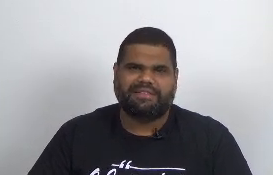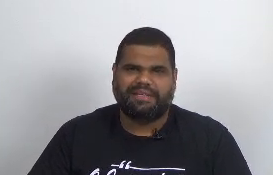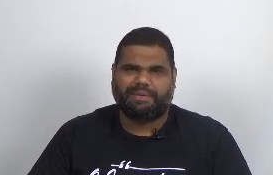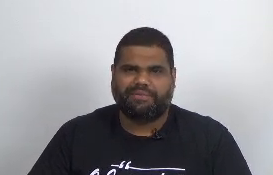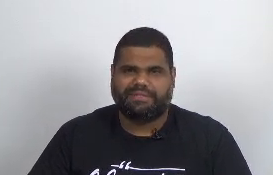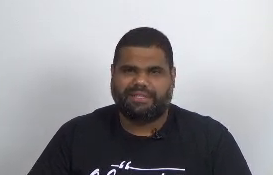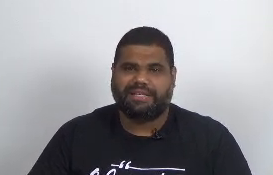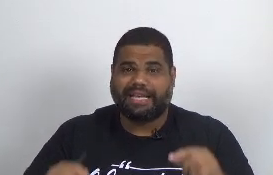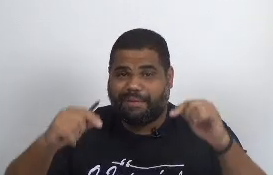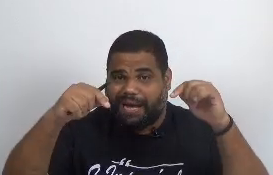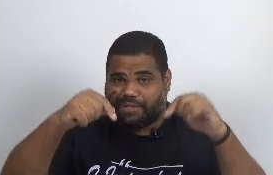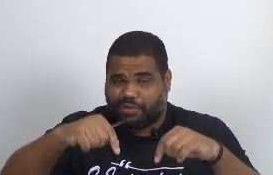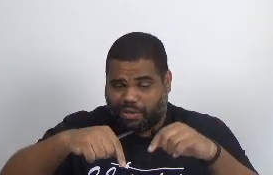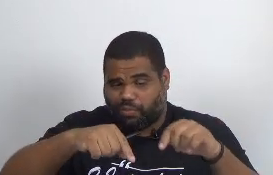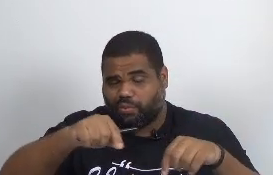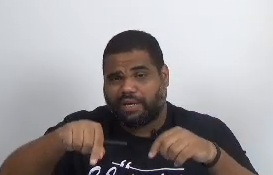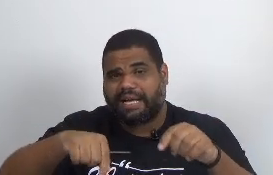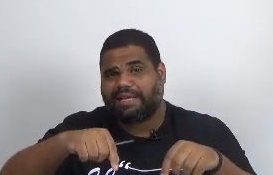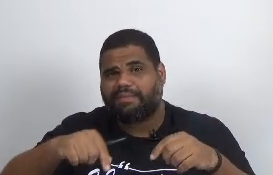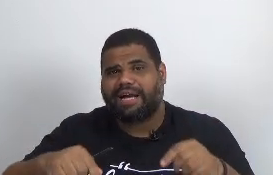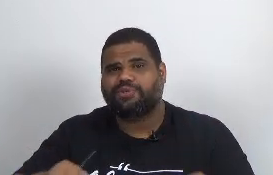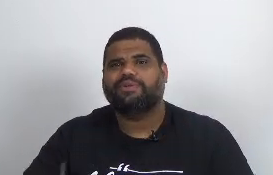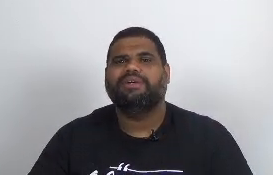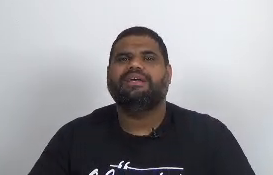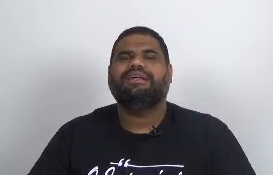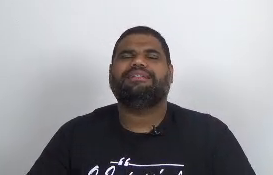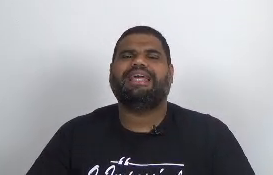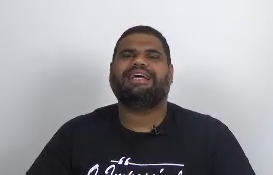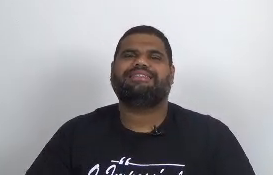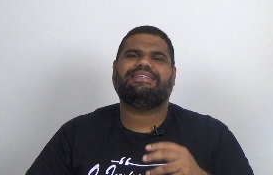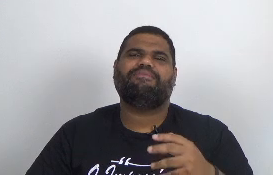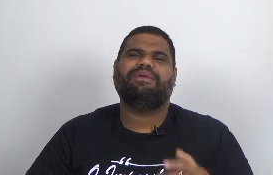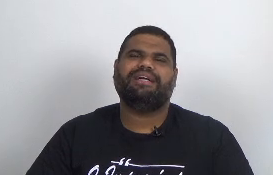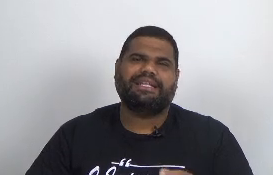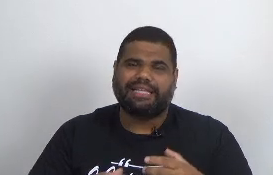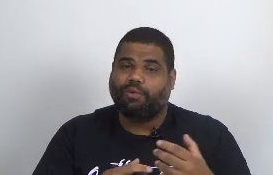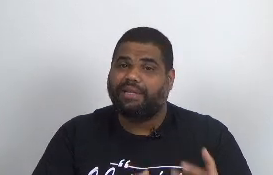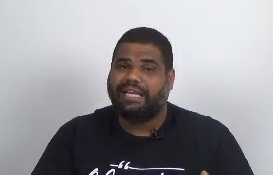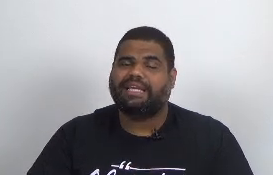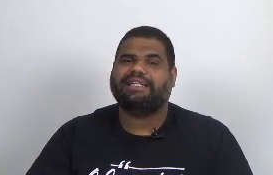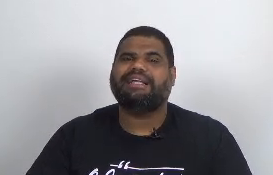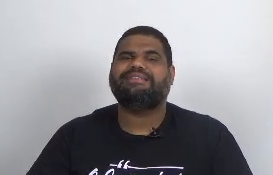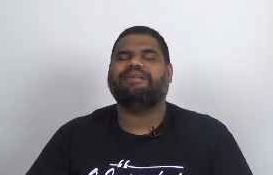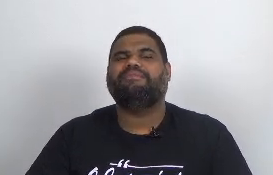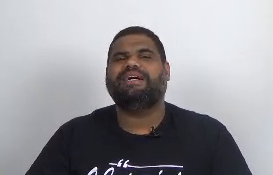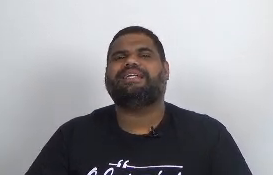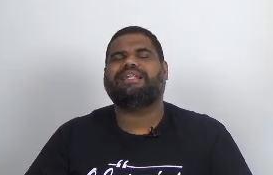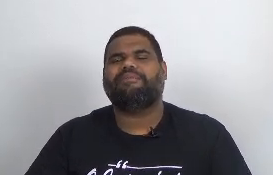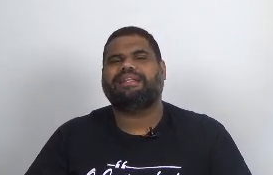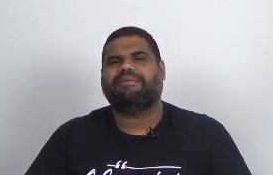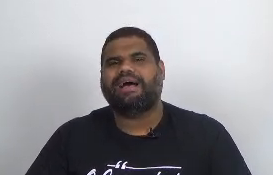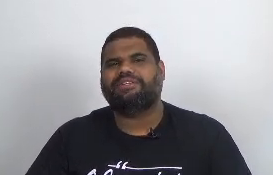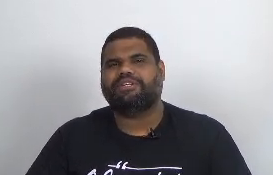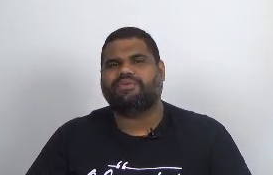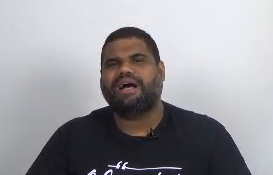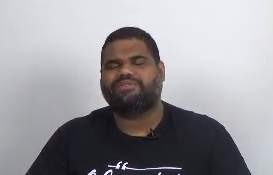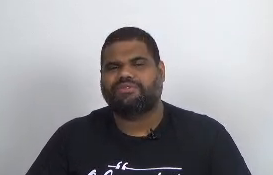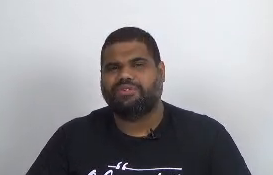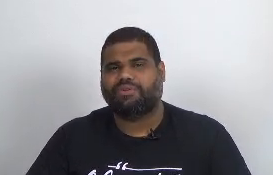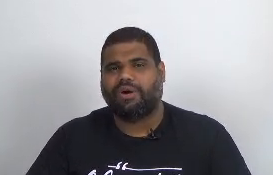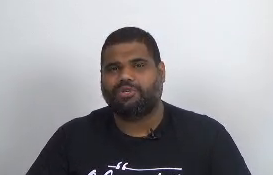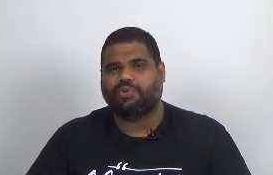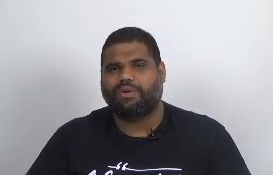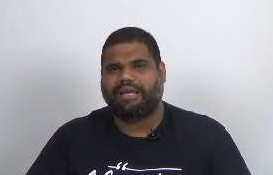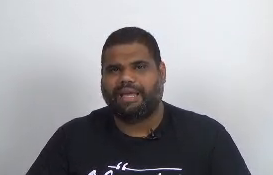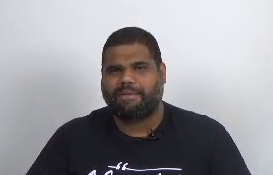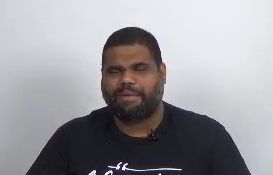para fazer para vocês. Aqui embaixo, em algum lugar aqui embaixo, tem a semana, tem o link da Semana da Matemática e do